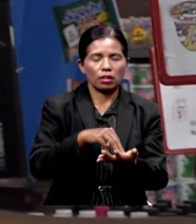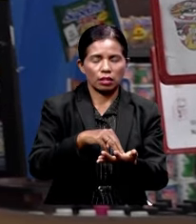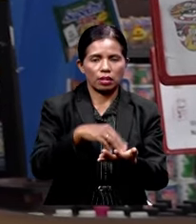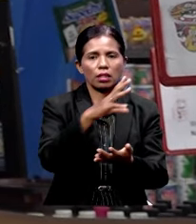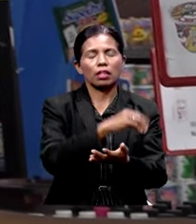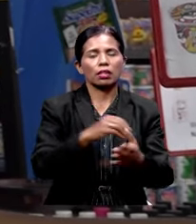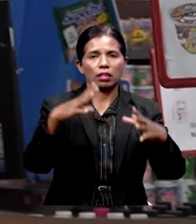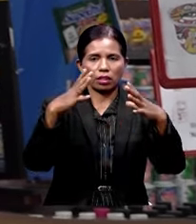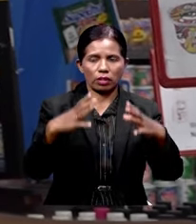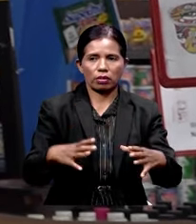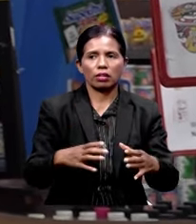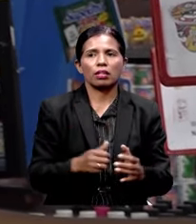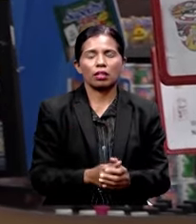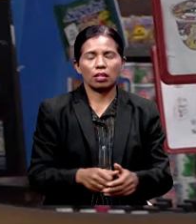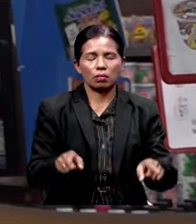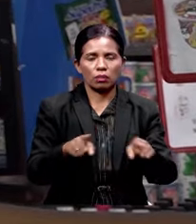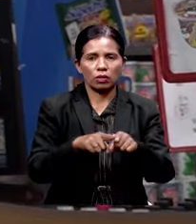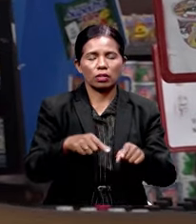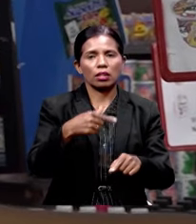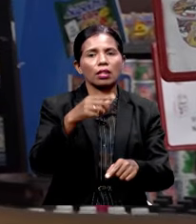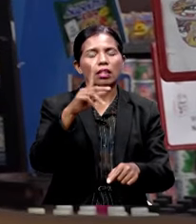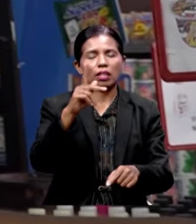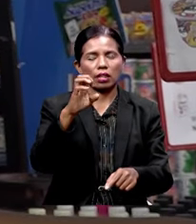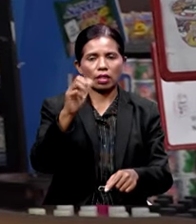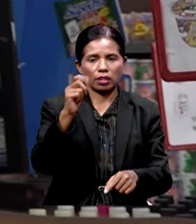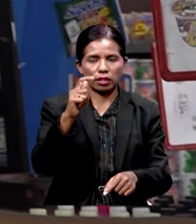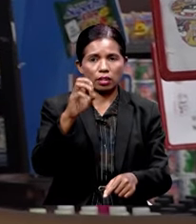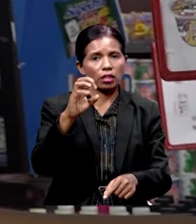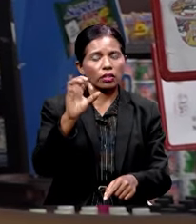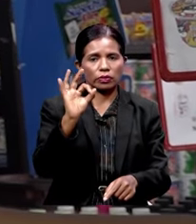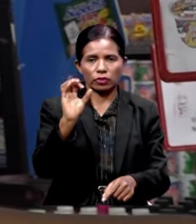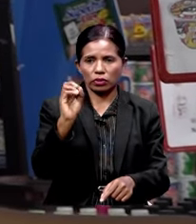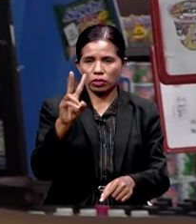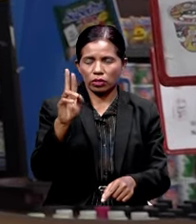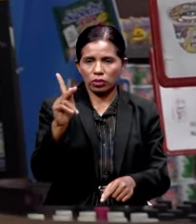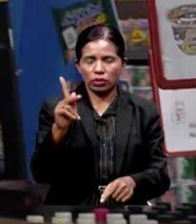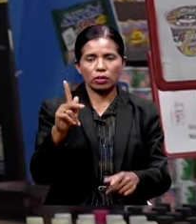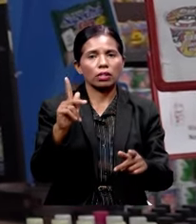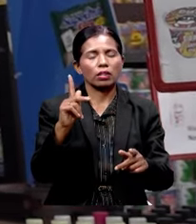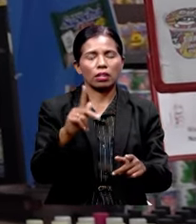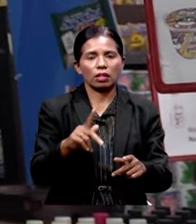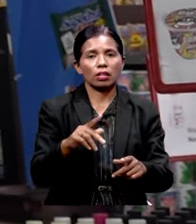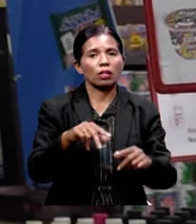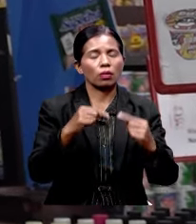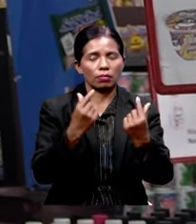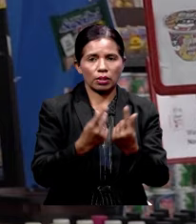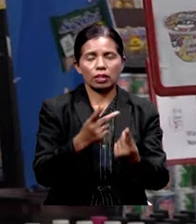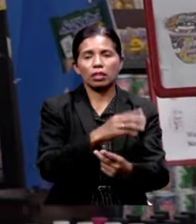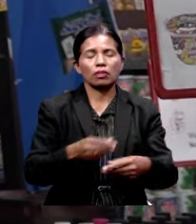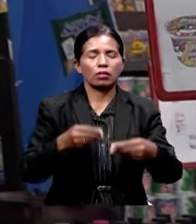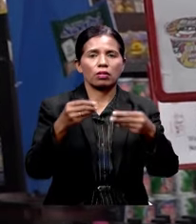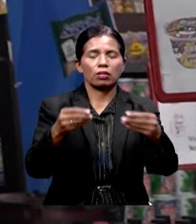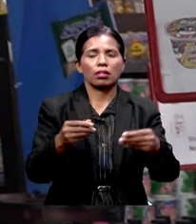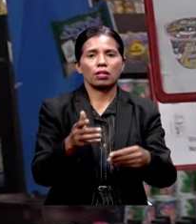1600 toneladas. Usi kreatifura Sira Fosayona, né, quase 45 mil sacas, por volta